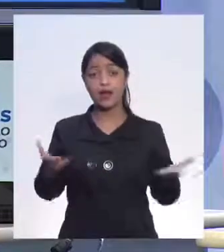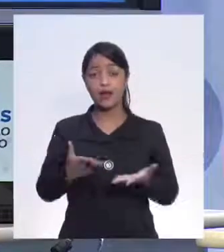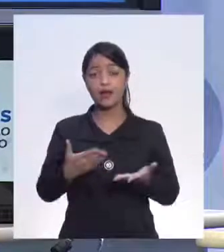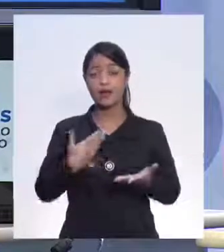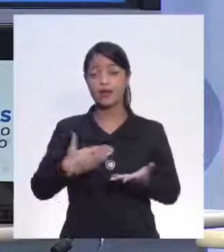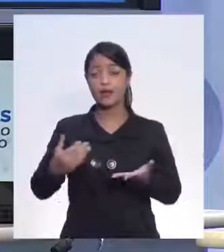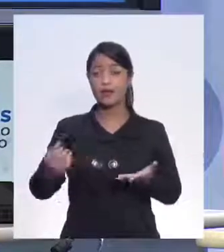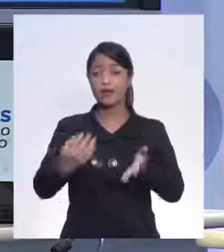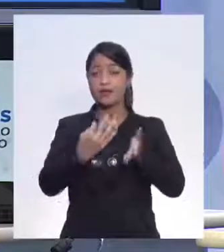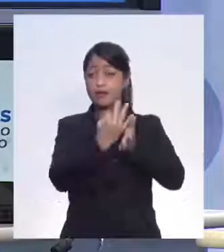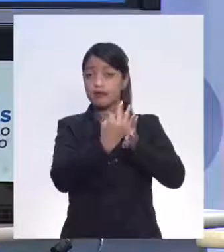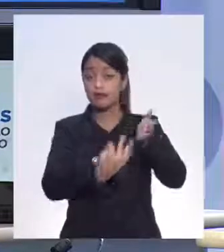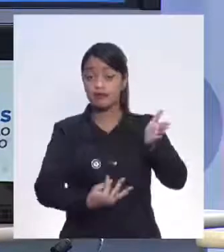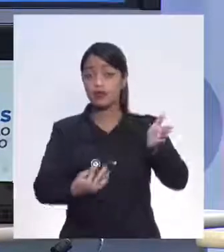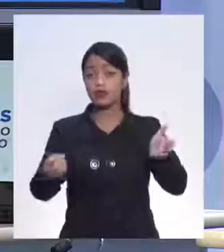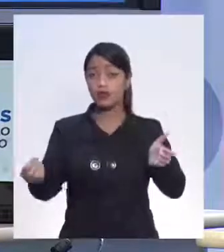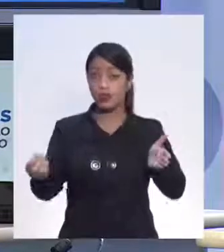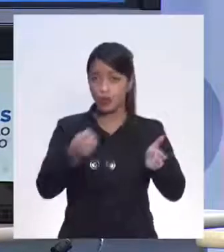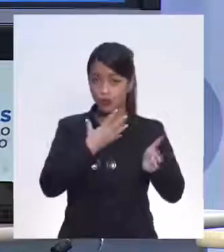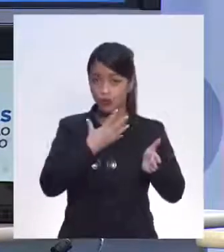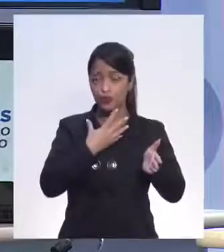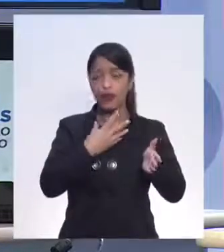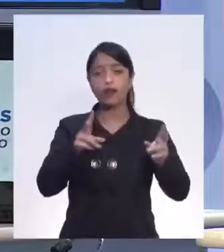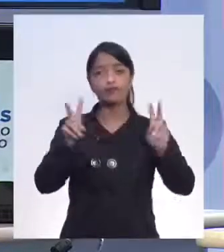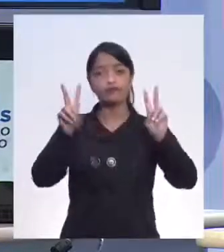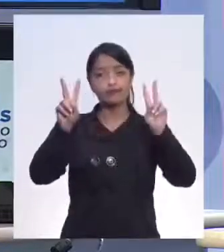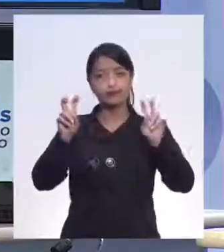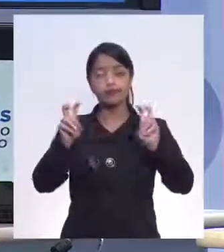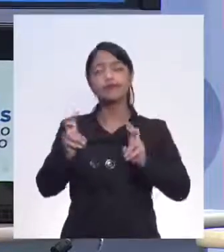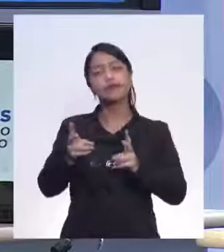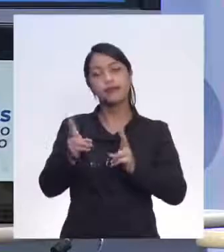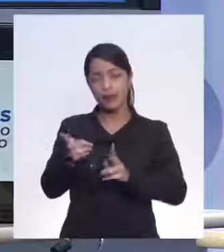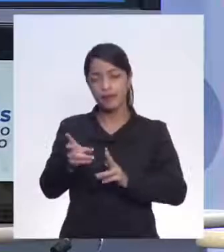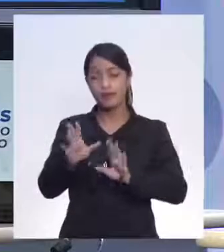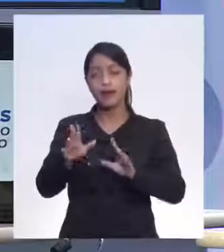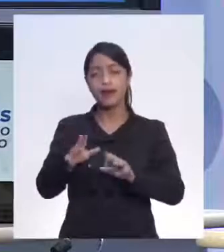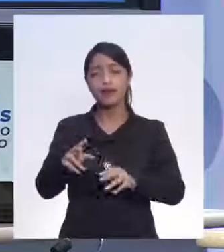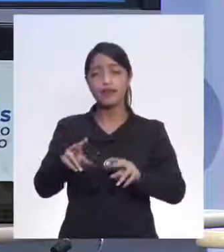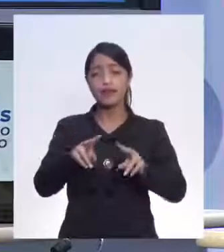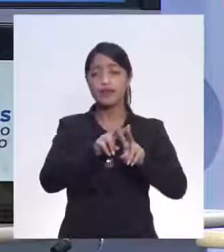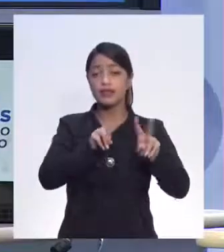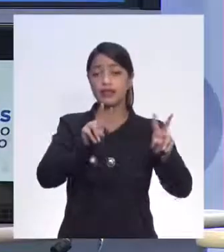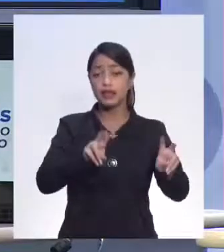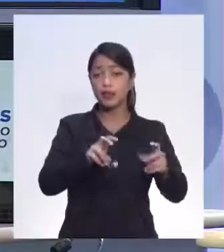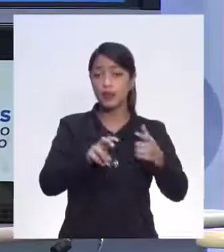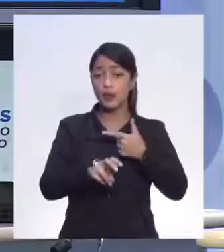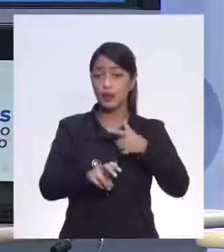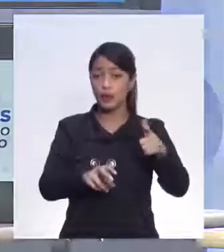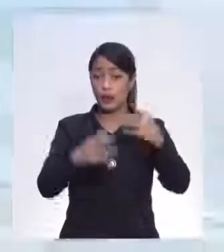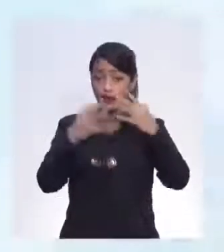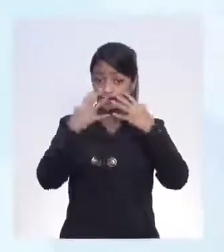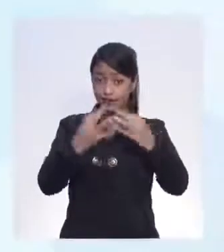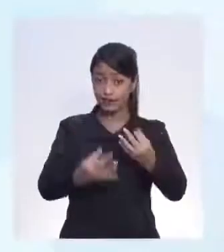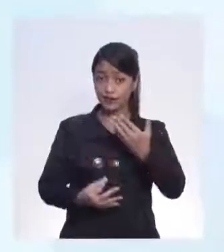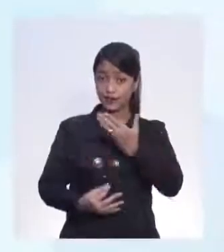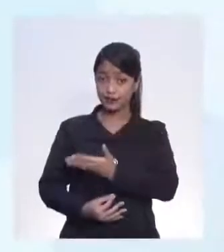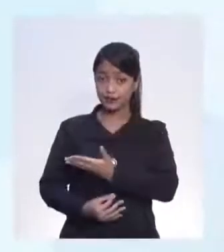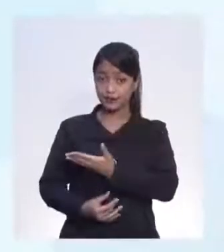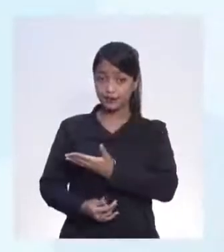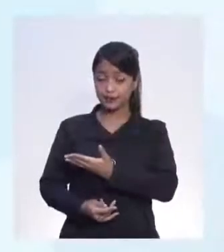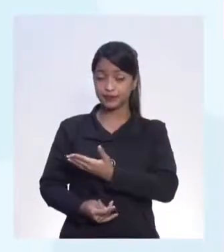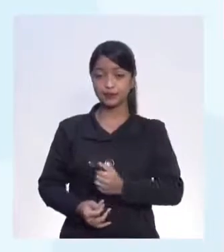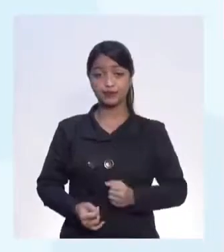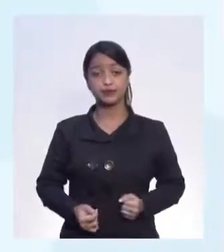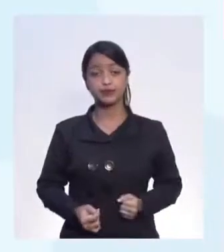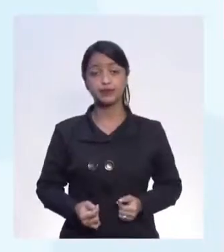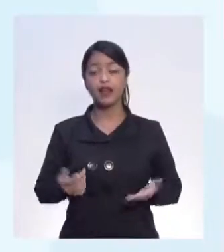texto. Sim, faz parte do mesmo assunto, mas tem um outro tema aí. Presta atenção aí, olha só. Você vai